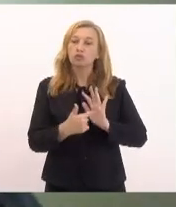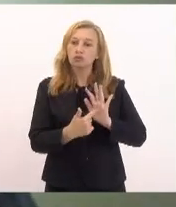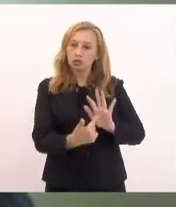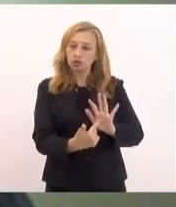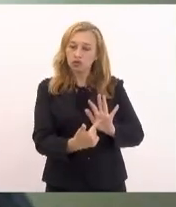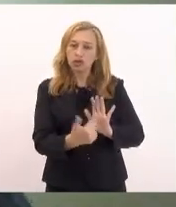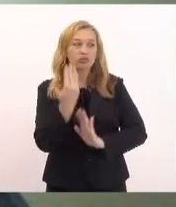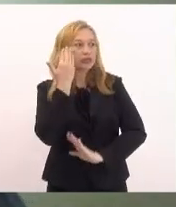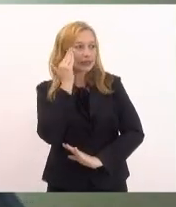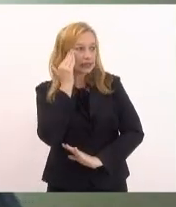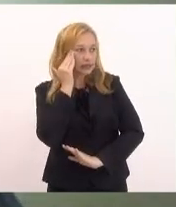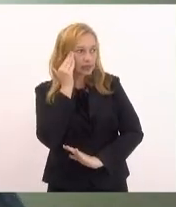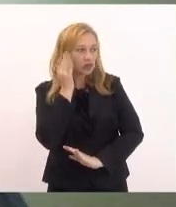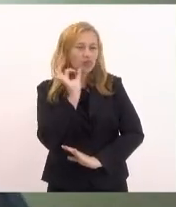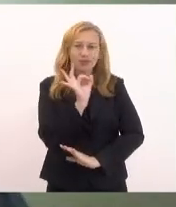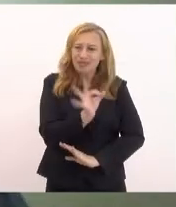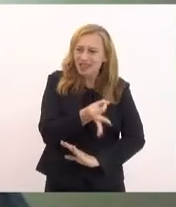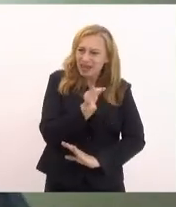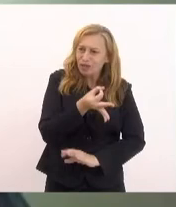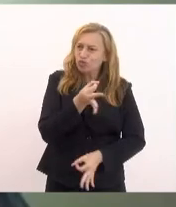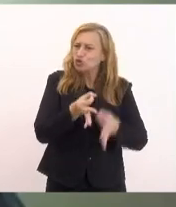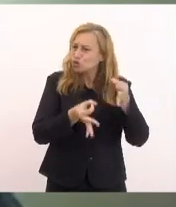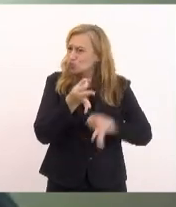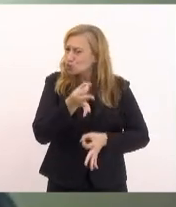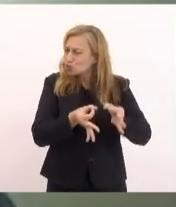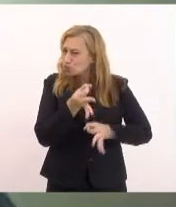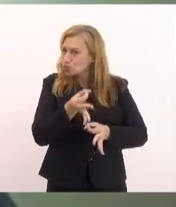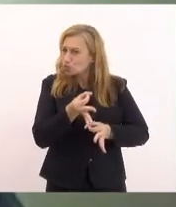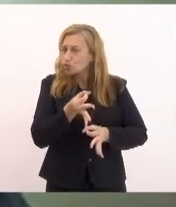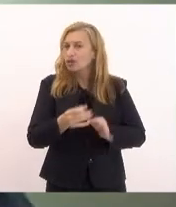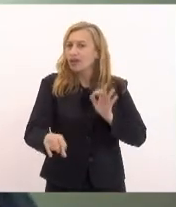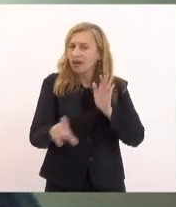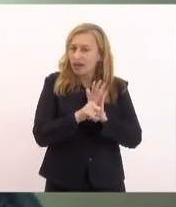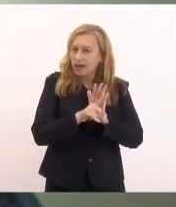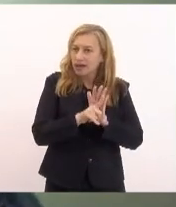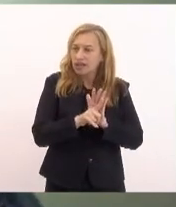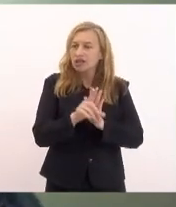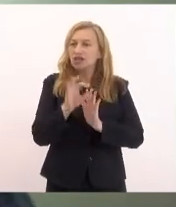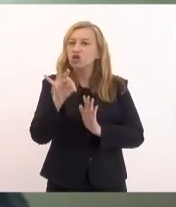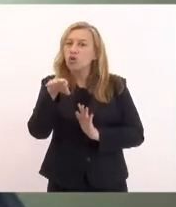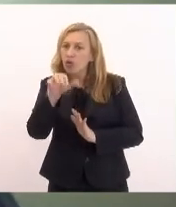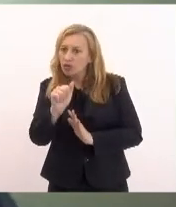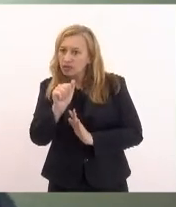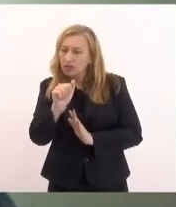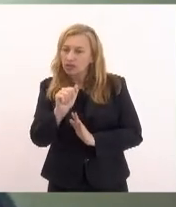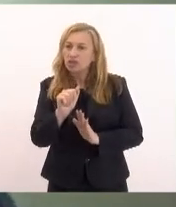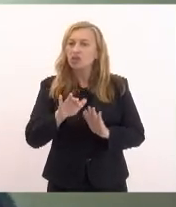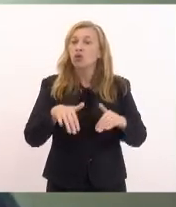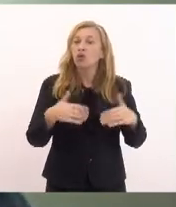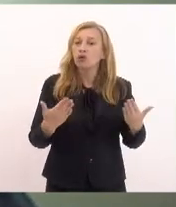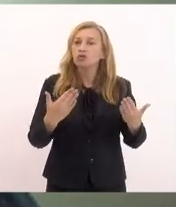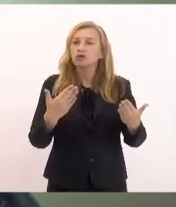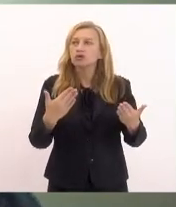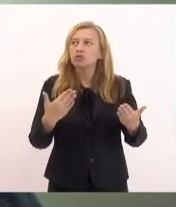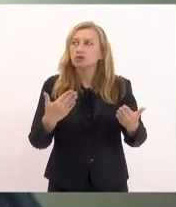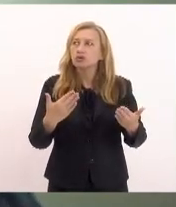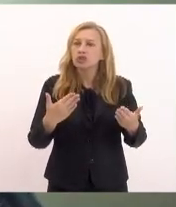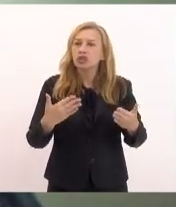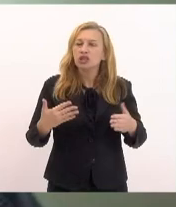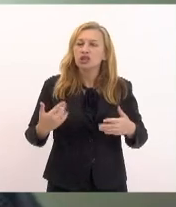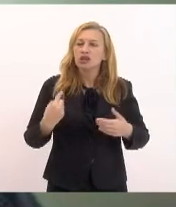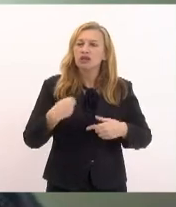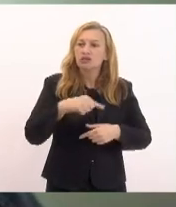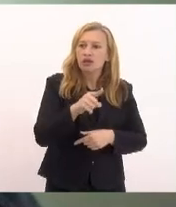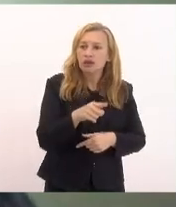belo entendimento, pelo entendimento justo, né, da lei de cotas, né, quando eles partem para o mercado